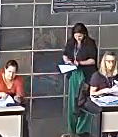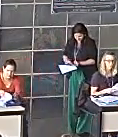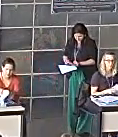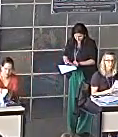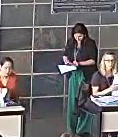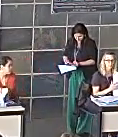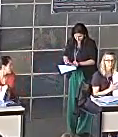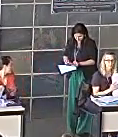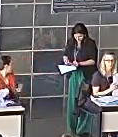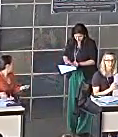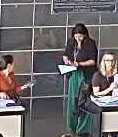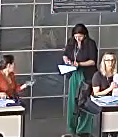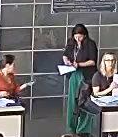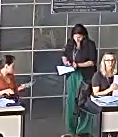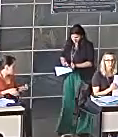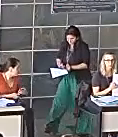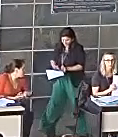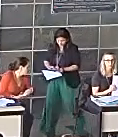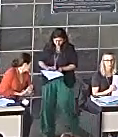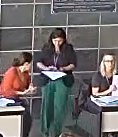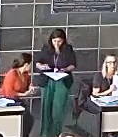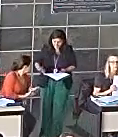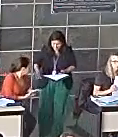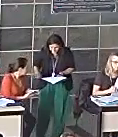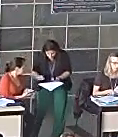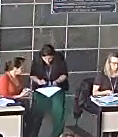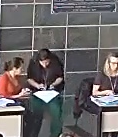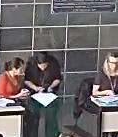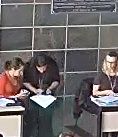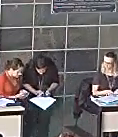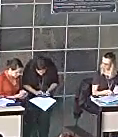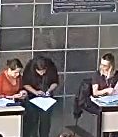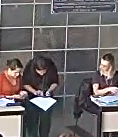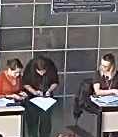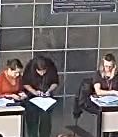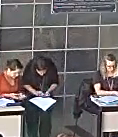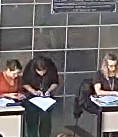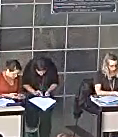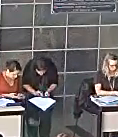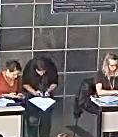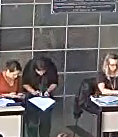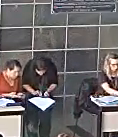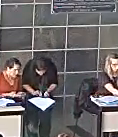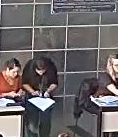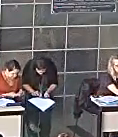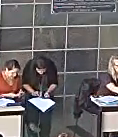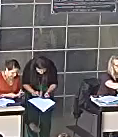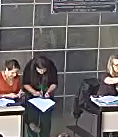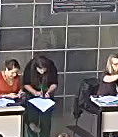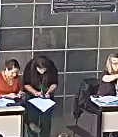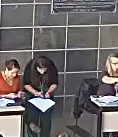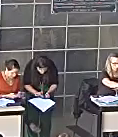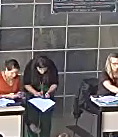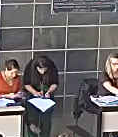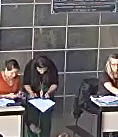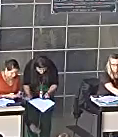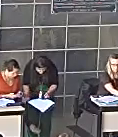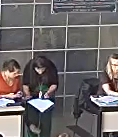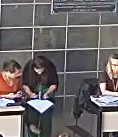presentes, quero agradecer imensamente, né, o Diego, que é o superintendente de transporte intermunicipal da Secretaria de